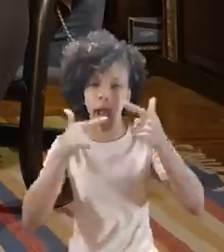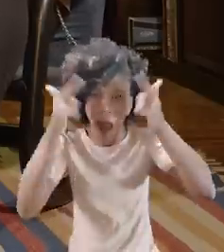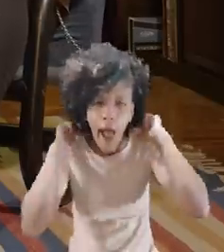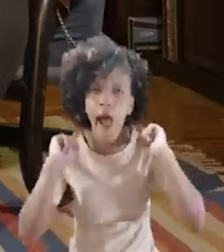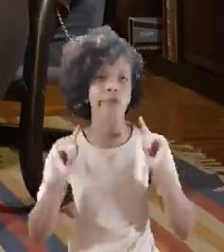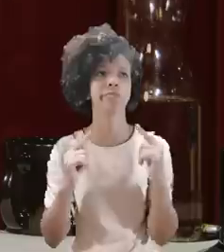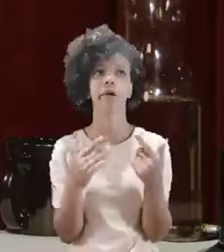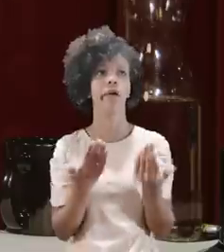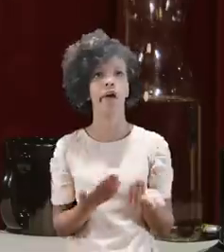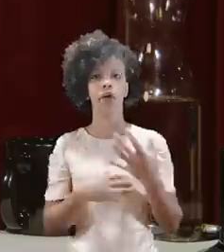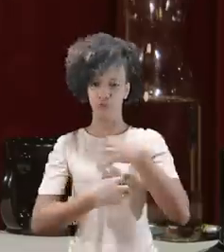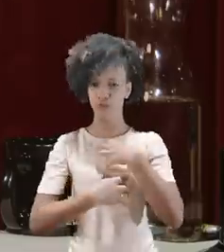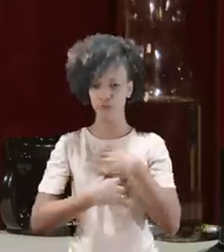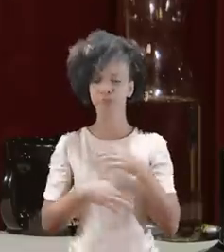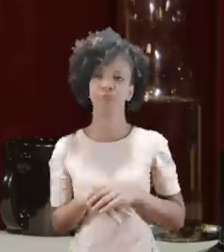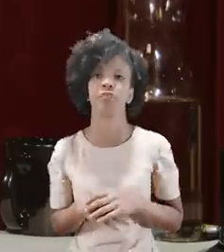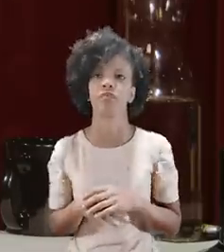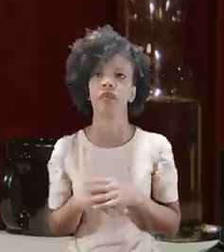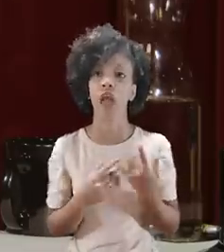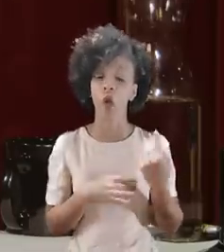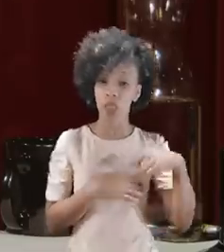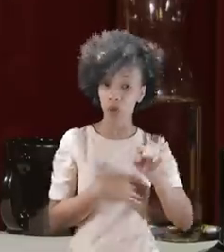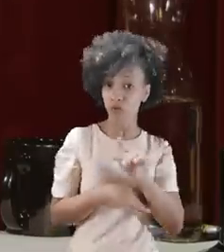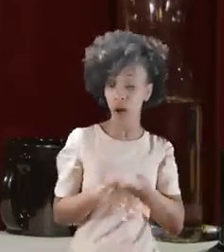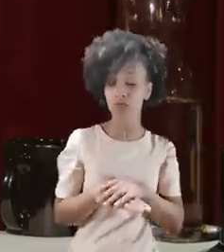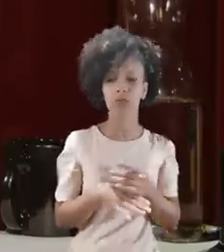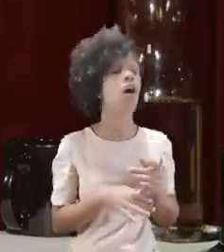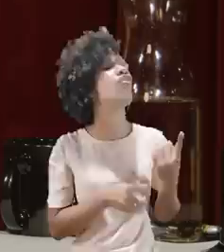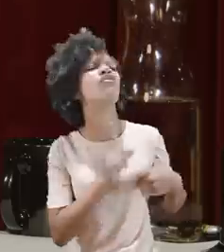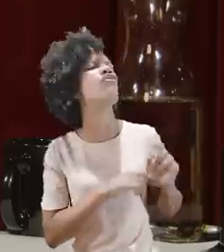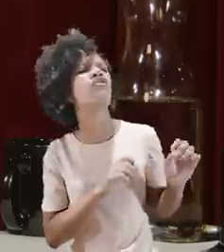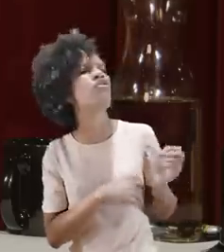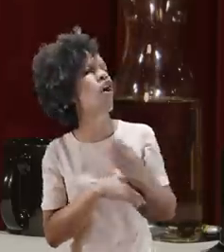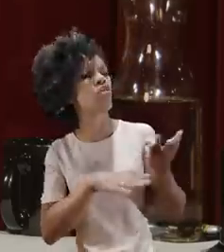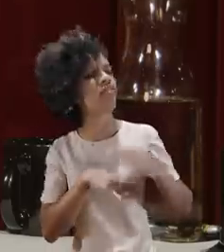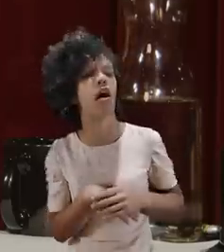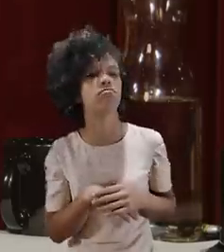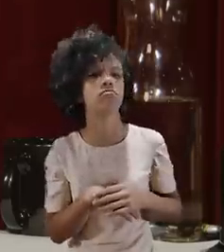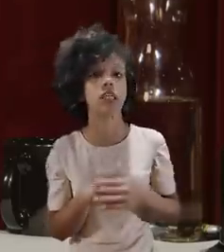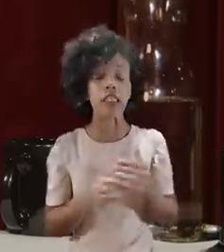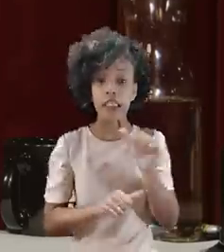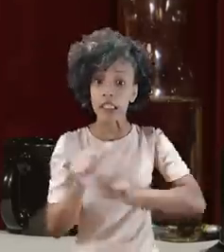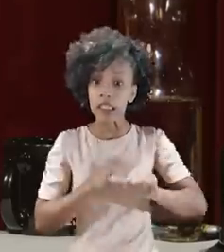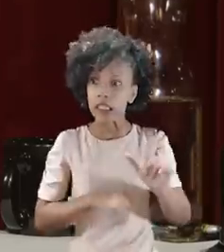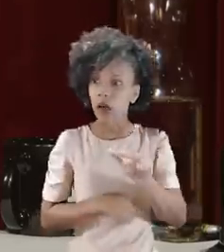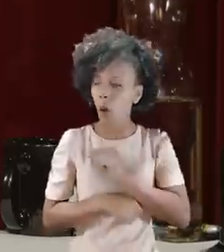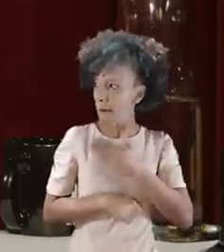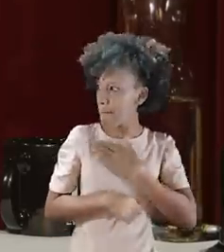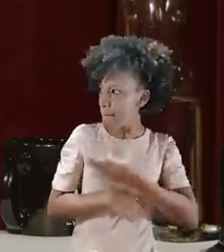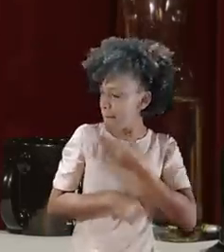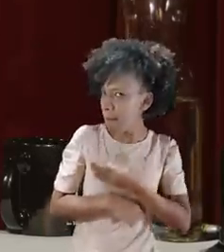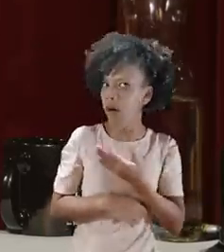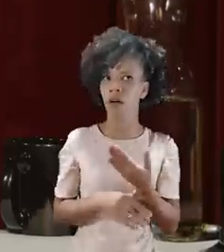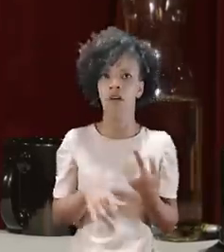essas coisas raspa o cabelo não é o meu tipo de corte aí quando eu fui lá fazer o Corsa eu falei mano vou Inovar essa parada a gente novo você resolveu o que mudou